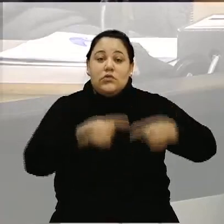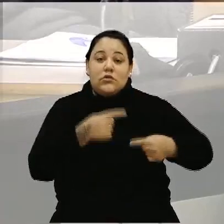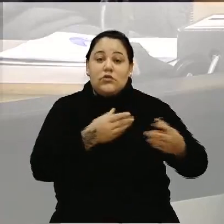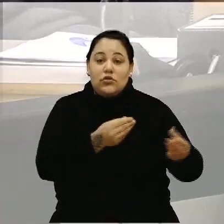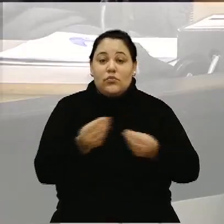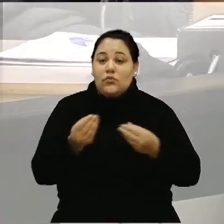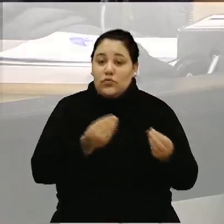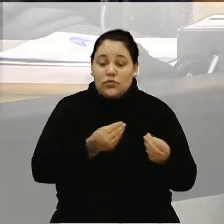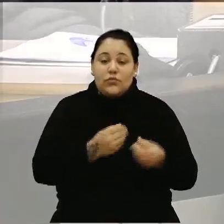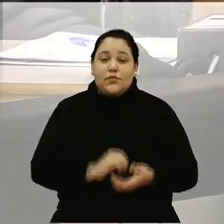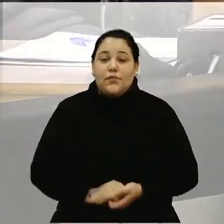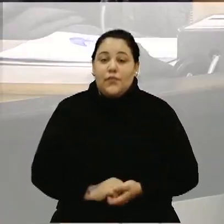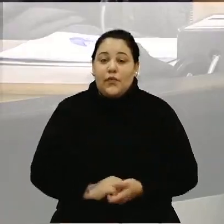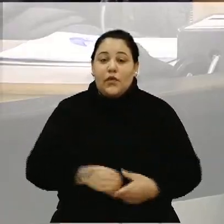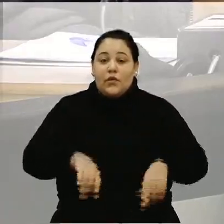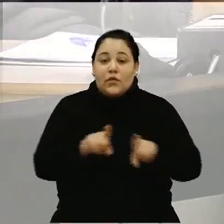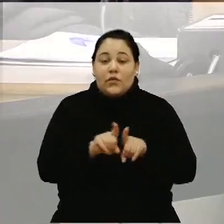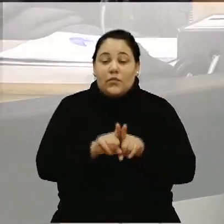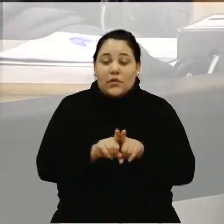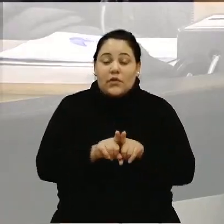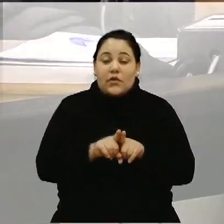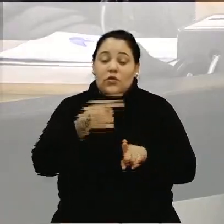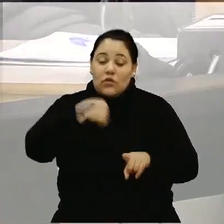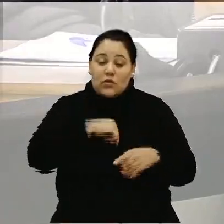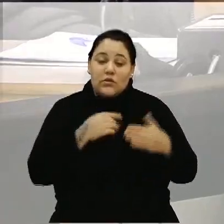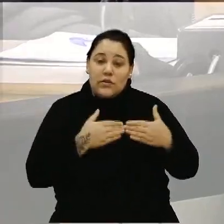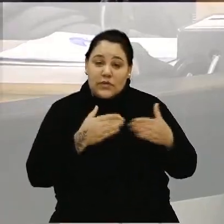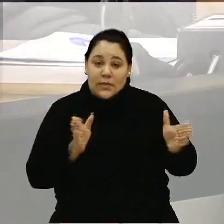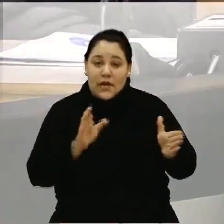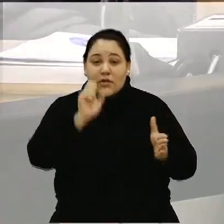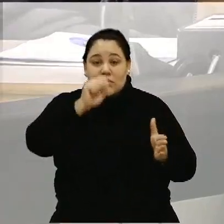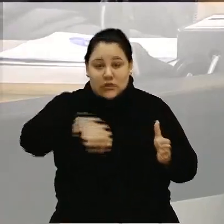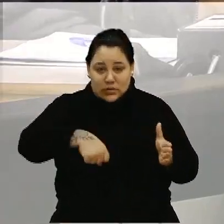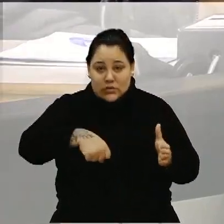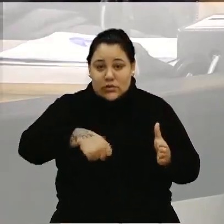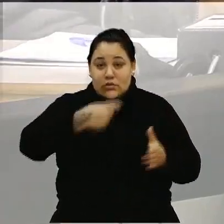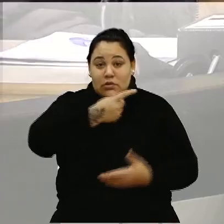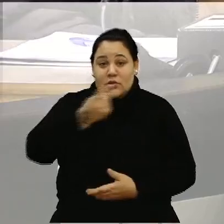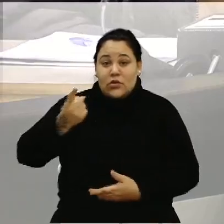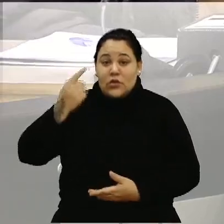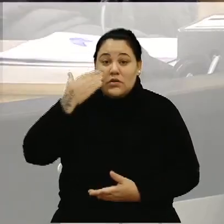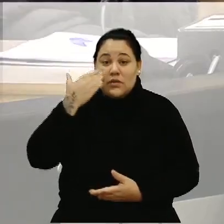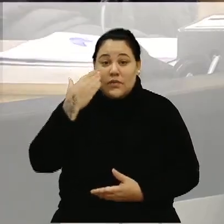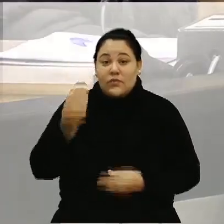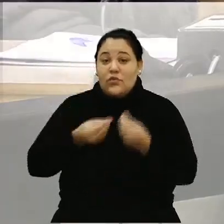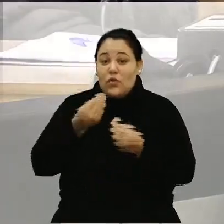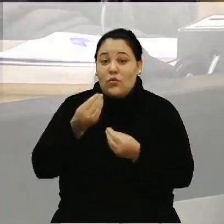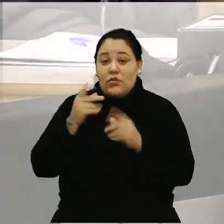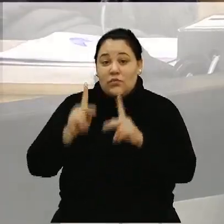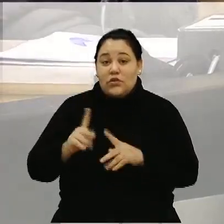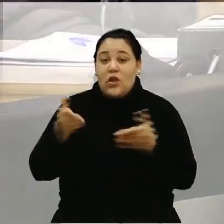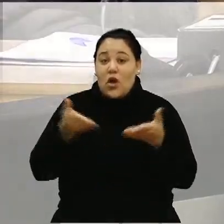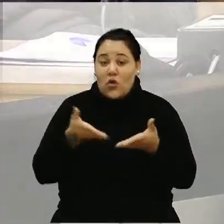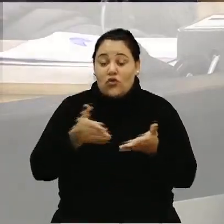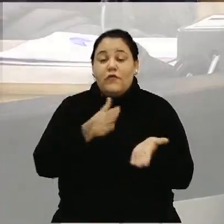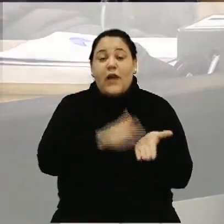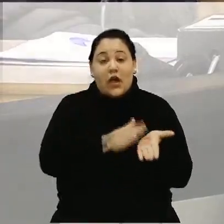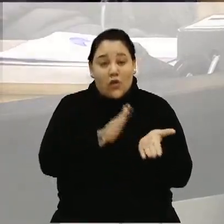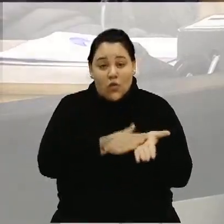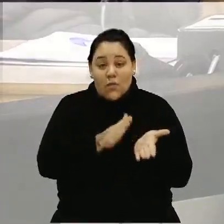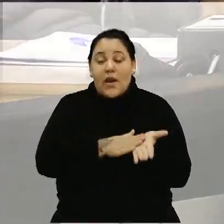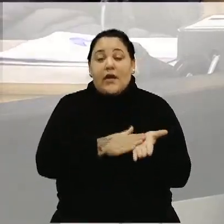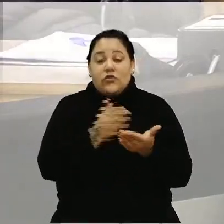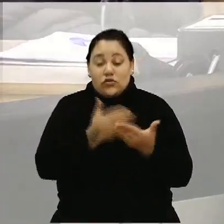aqui no parlamento. Então a gente se coloca à disposição e nós sabemos o quanto as pessoas hoje vão cobrar de